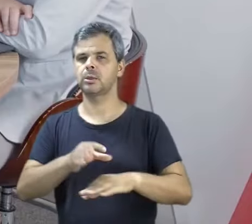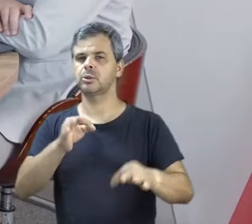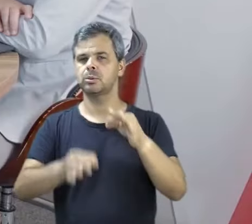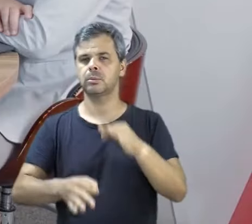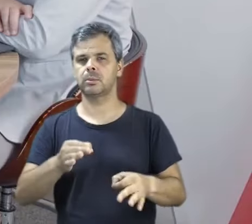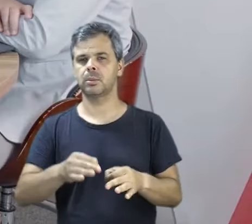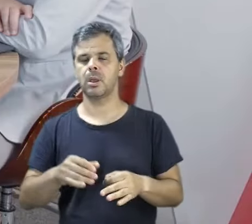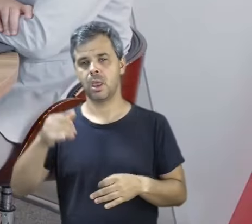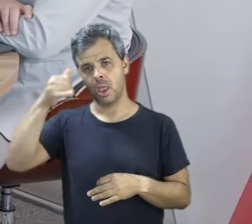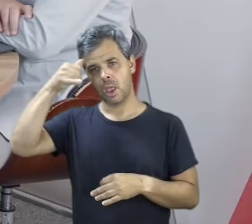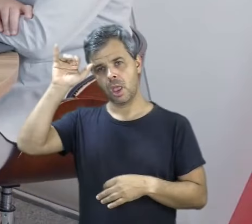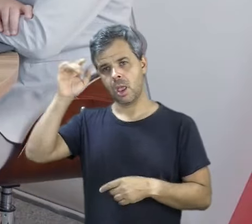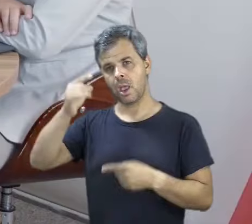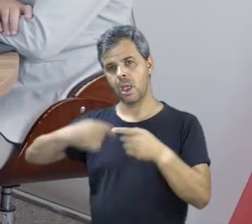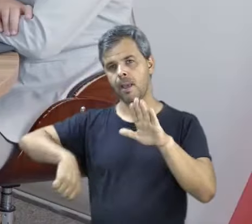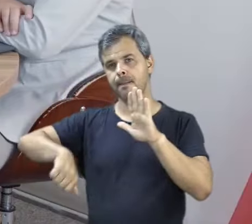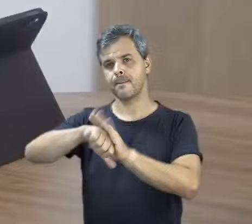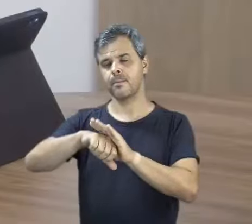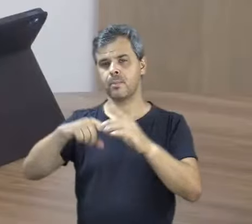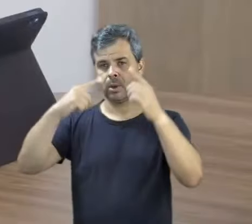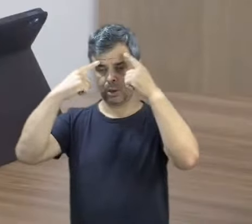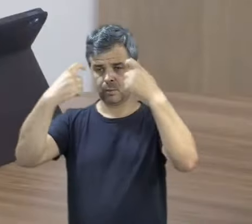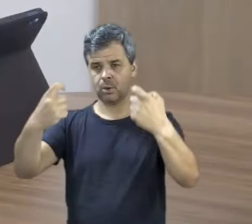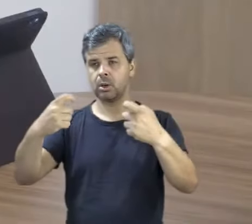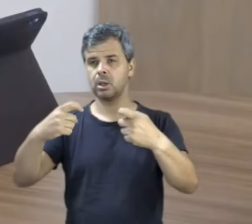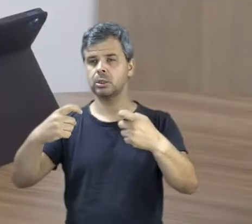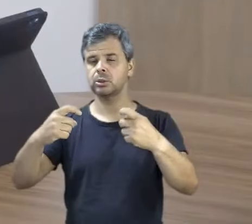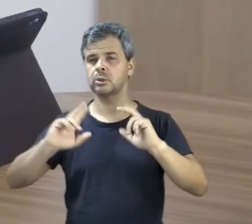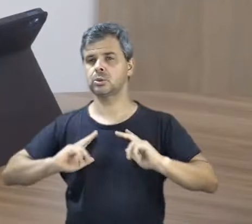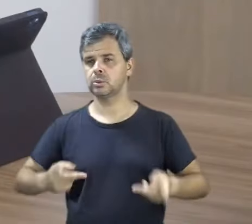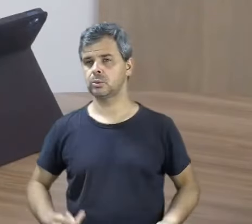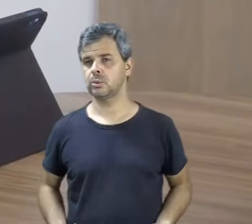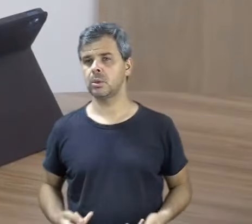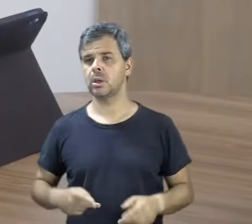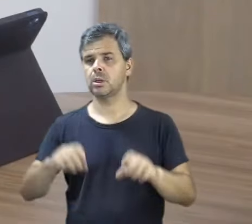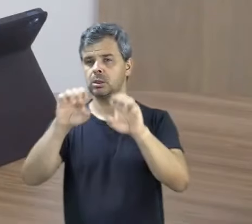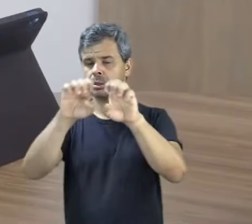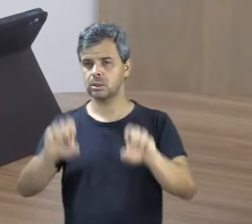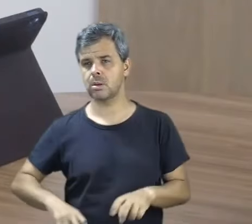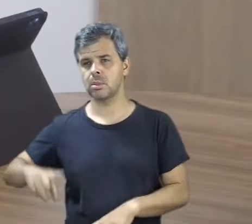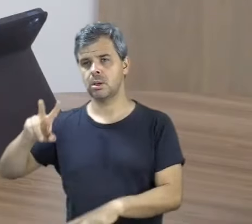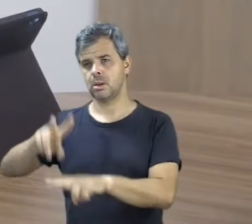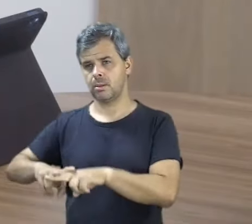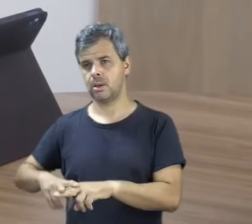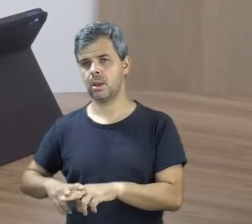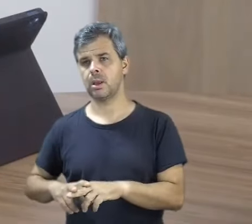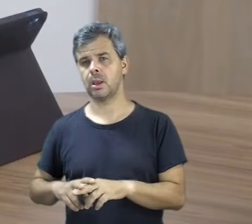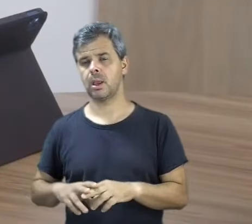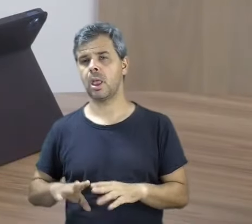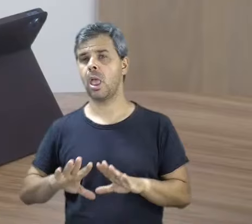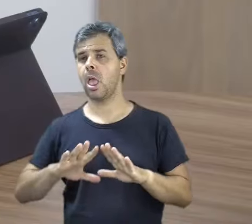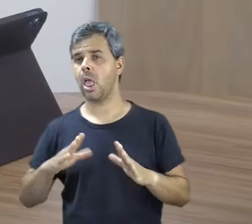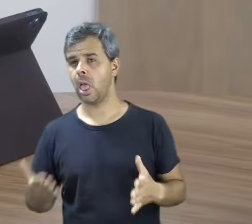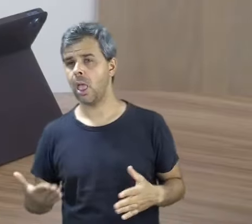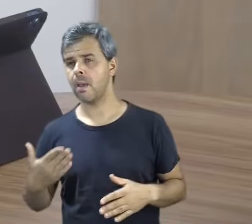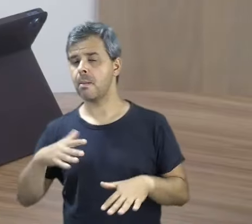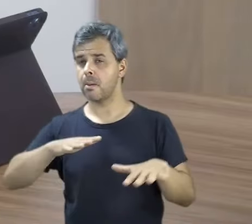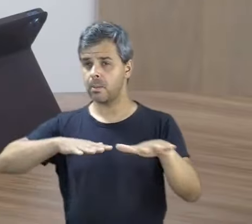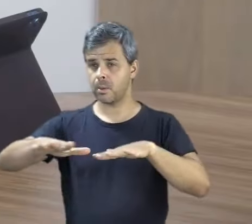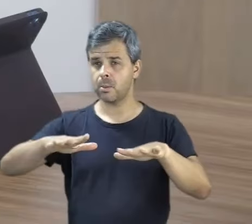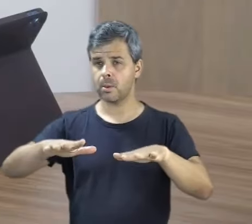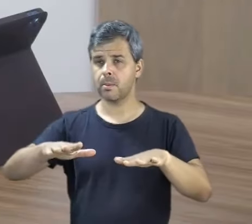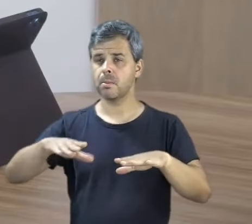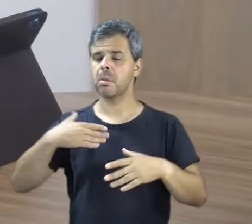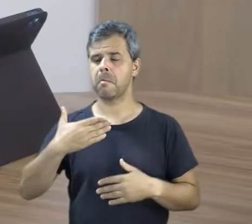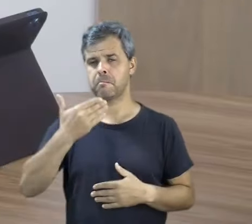justiça, prevenção e punição de todas as violações de direitos humanos, sistema prisional, que é uma demanda que os movimentos